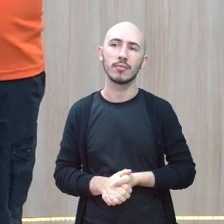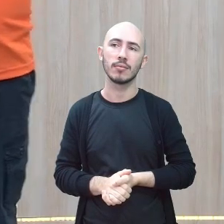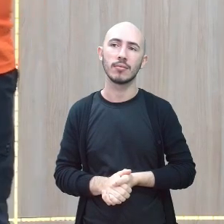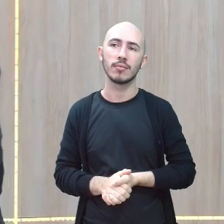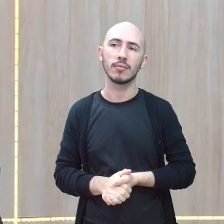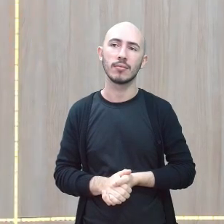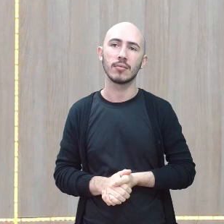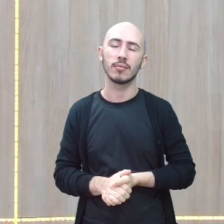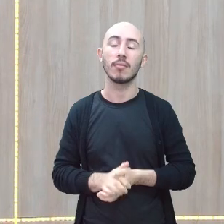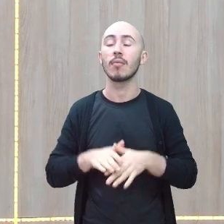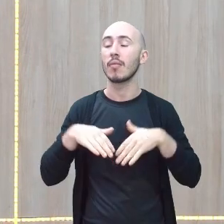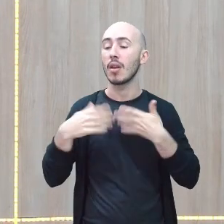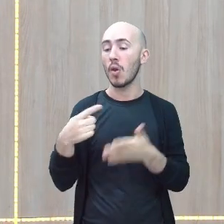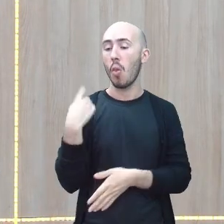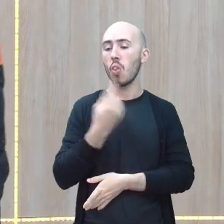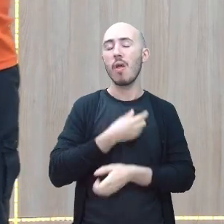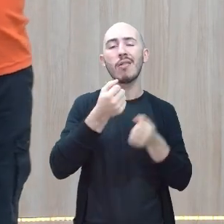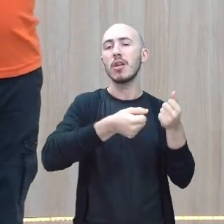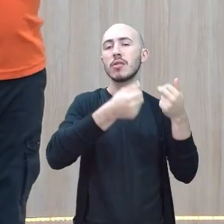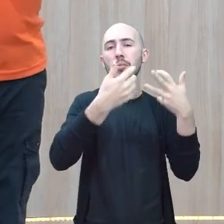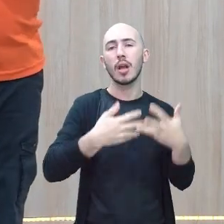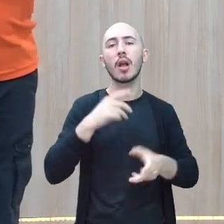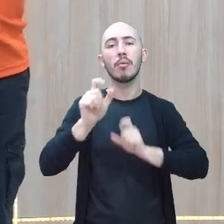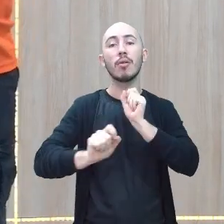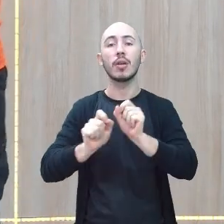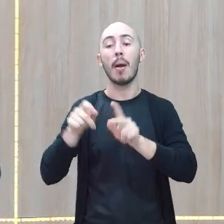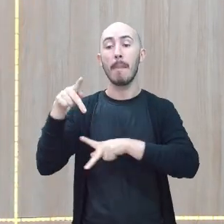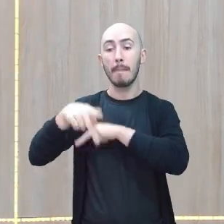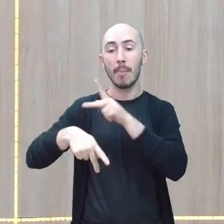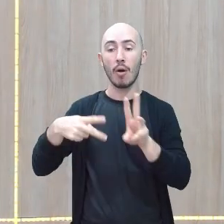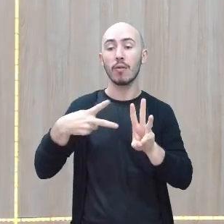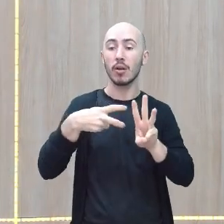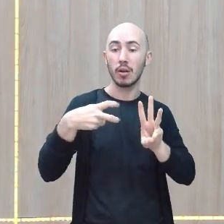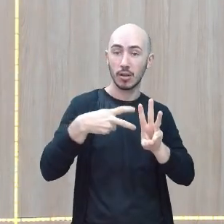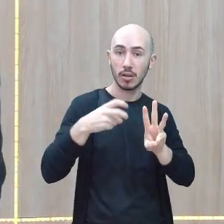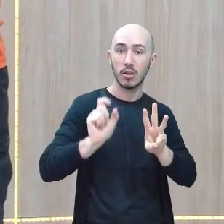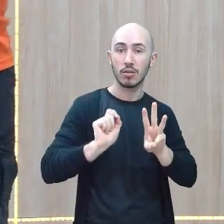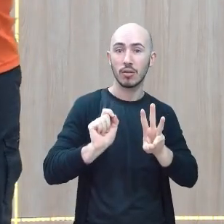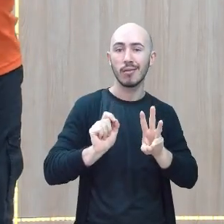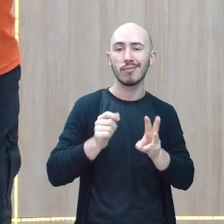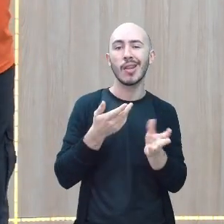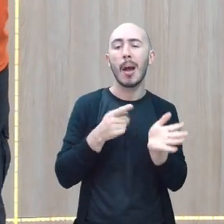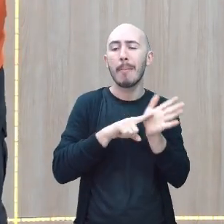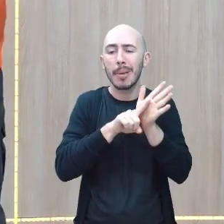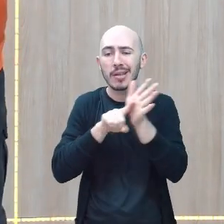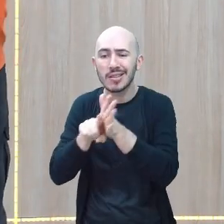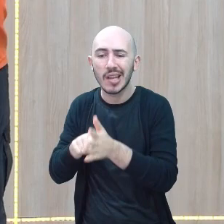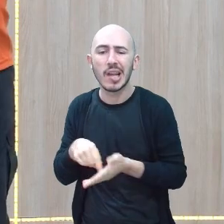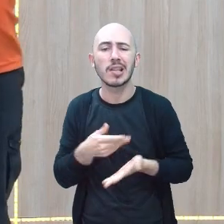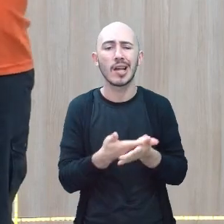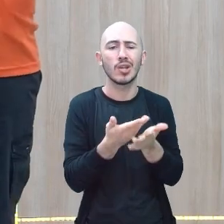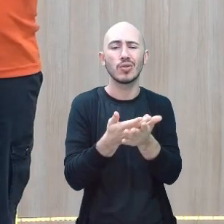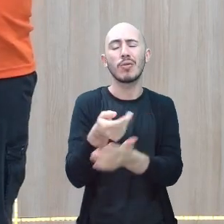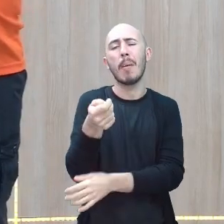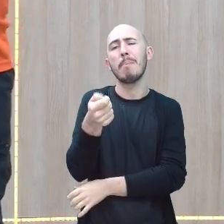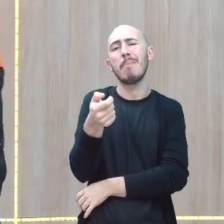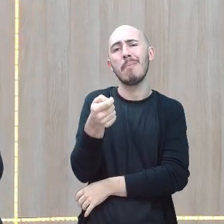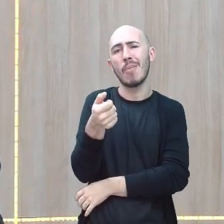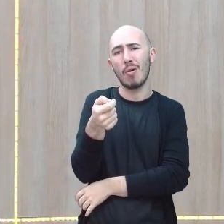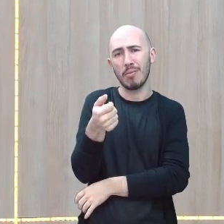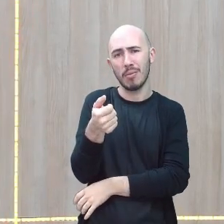geralmente, né, quando a gente fala também dos povos indígenas, a gente tem que ter noção, né, que se estuda muito pouco, né, professor? Porque a gente